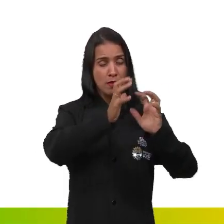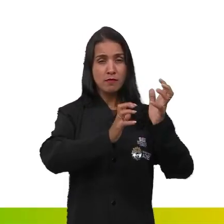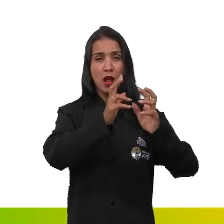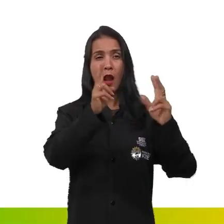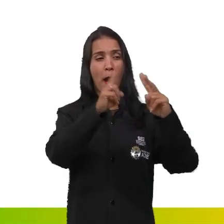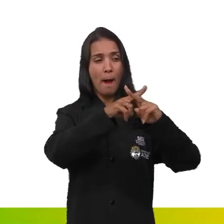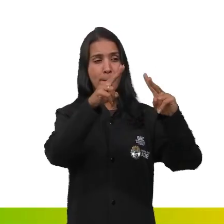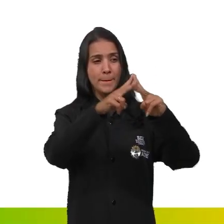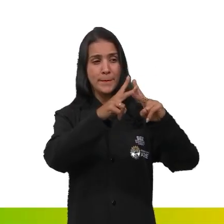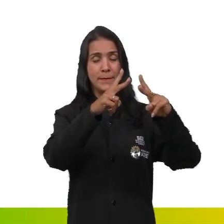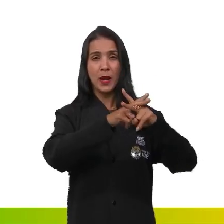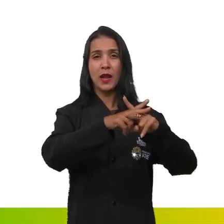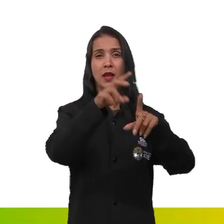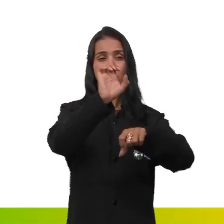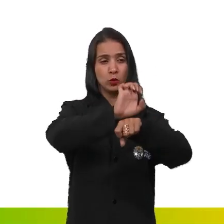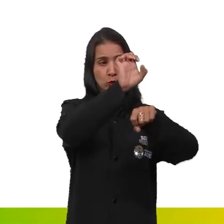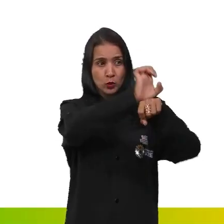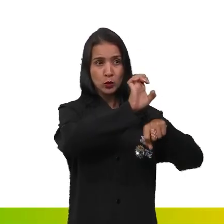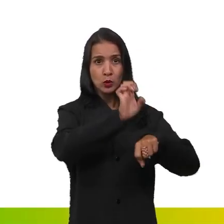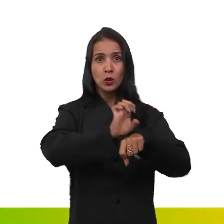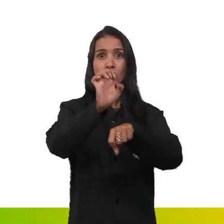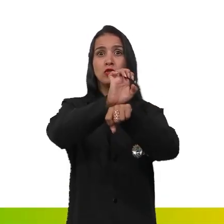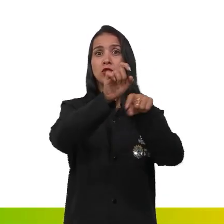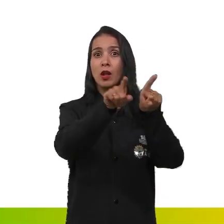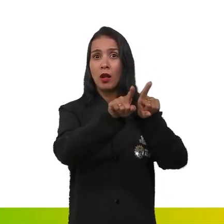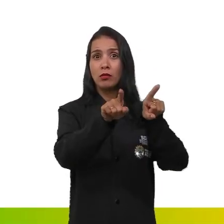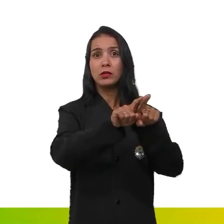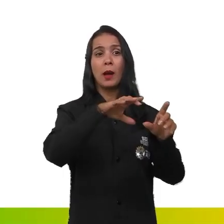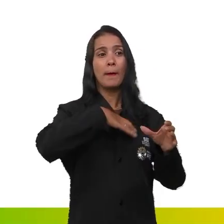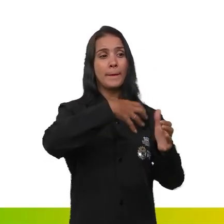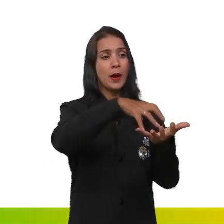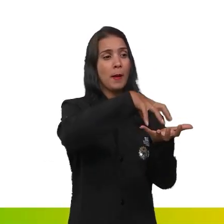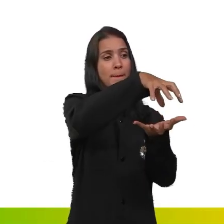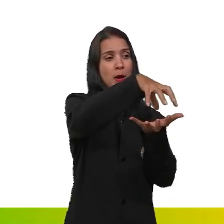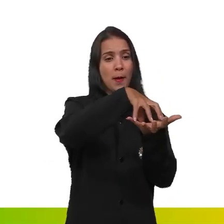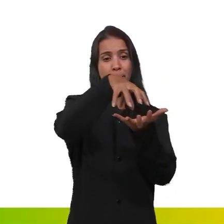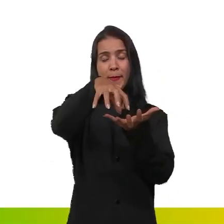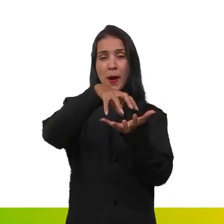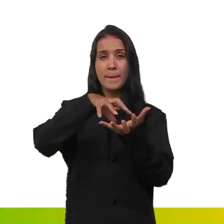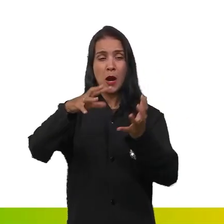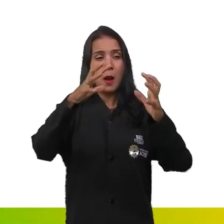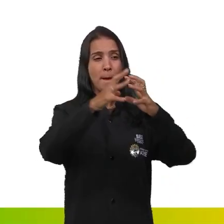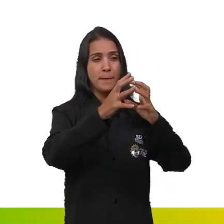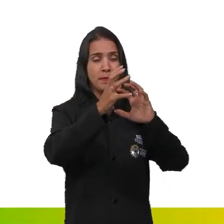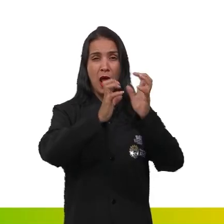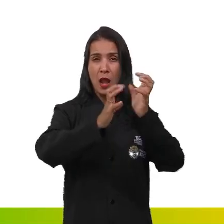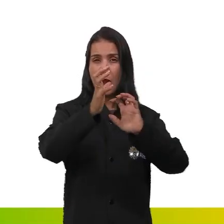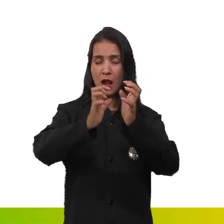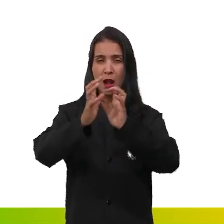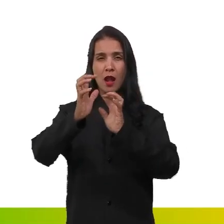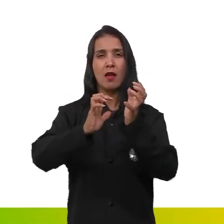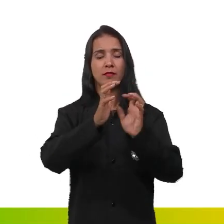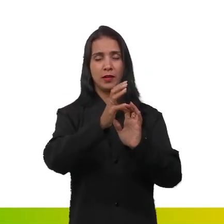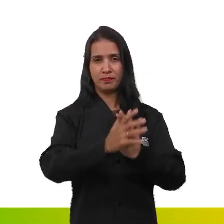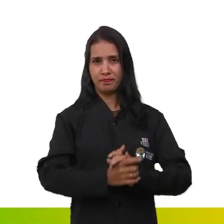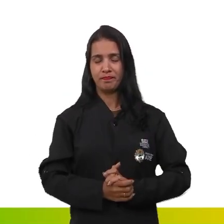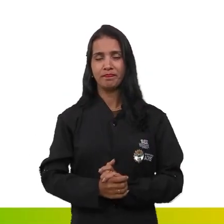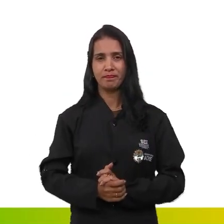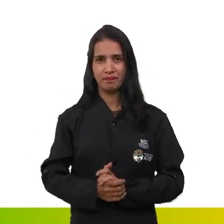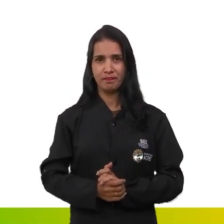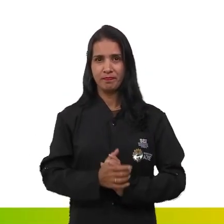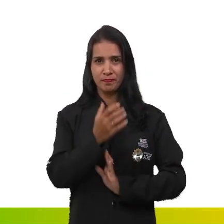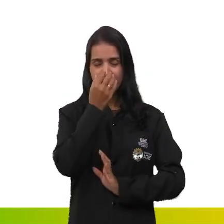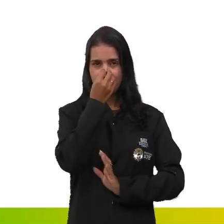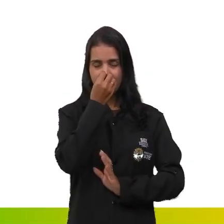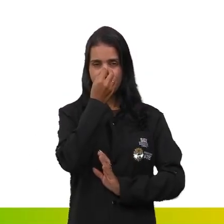e estados gregas também vão acontecer aí, tá? A Guerra do Peloponeso, enfim. Posteriormente,